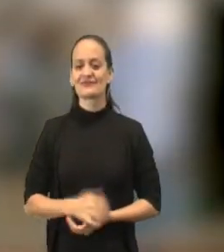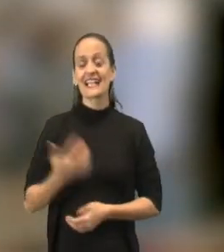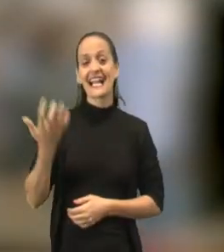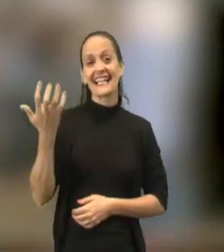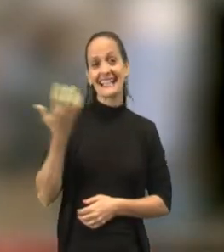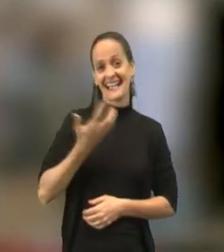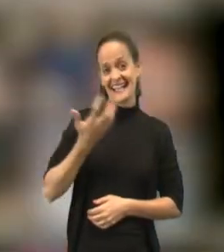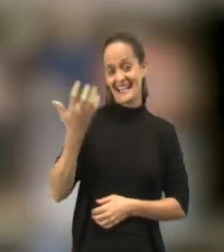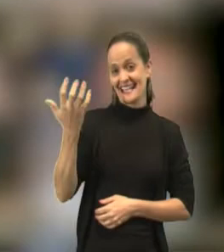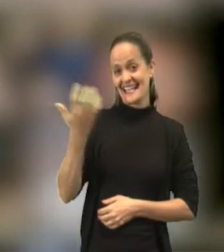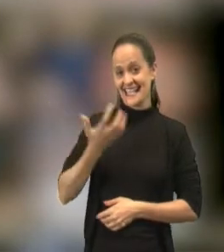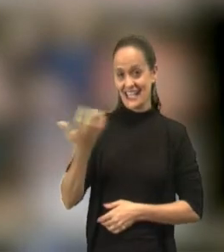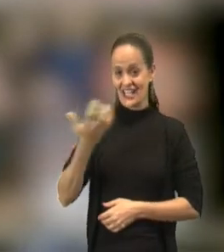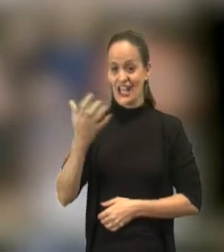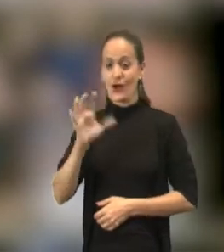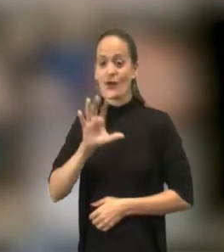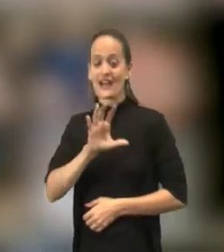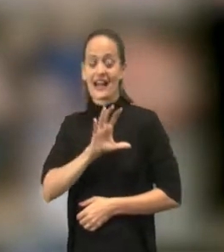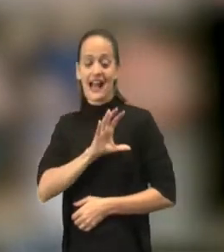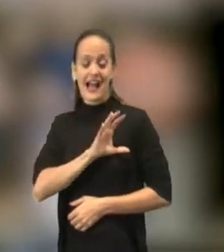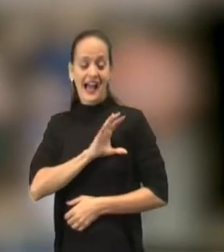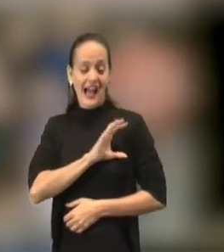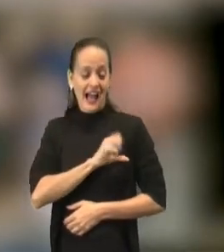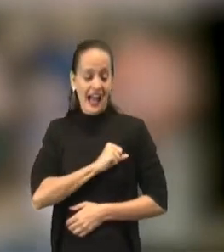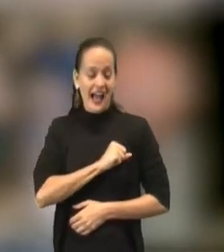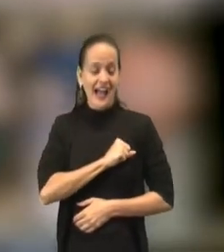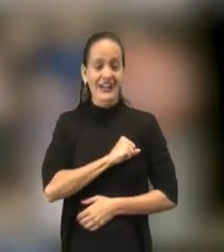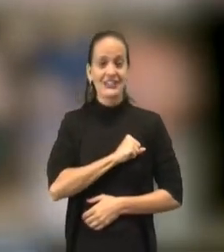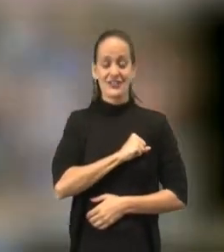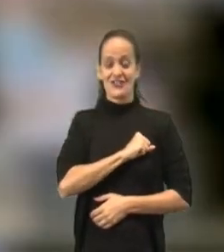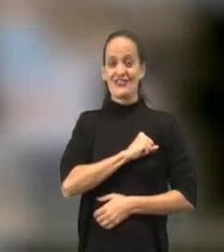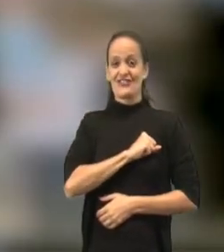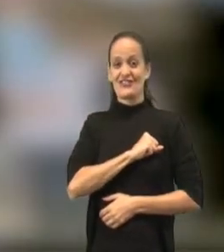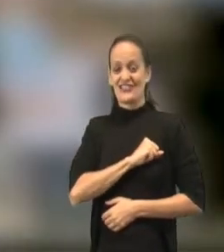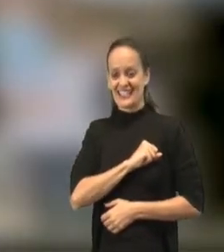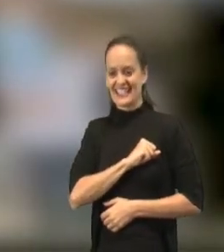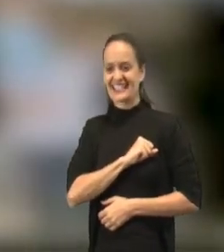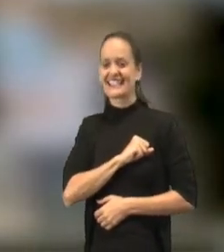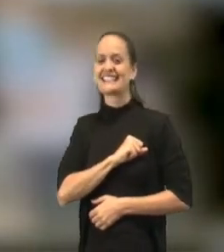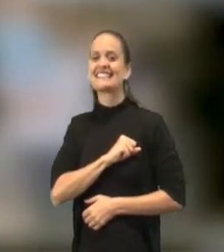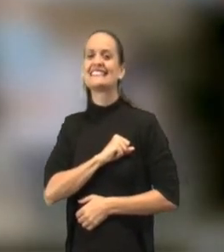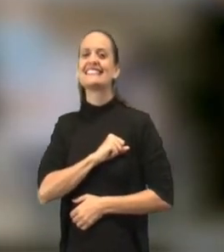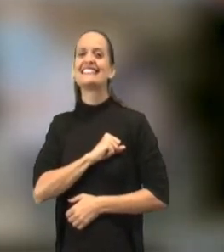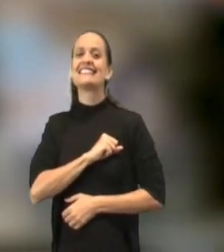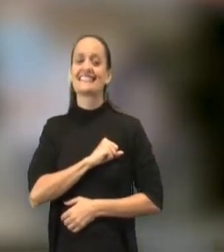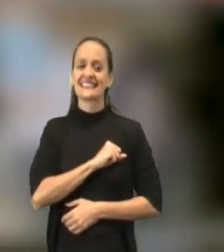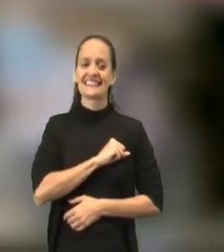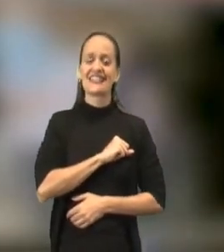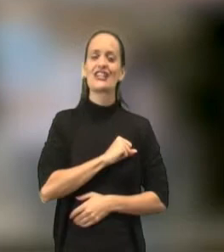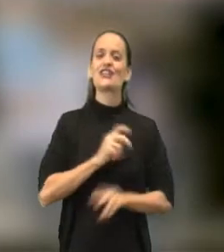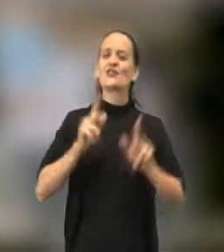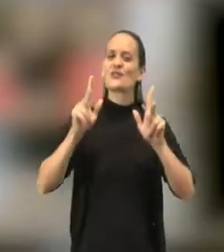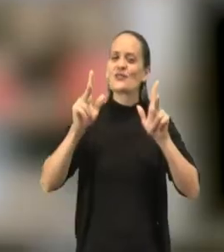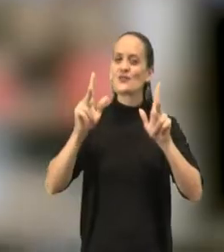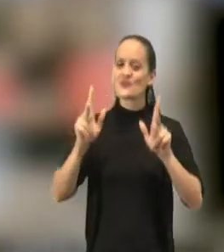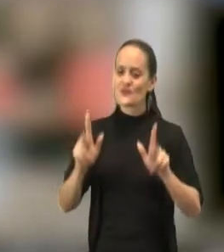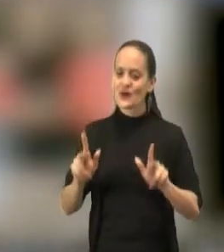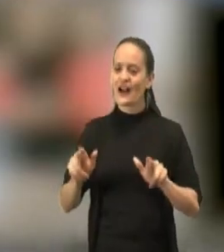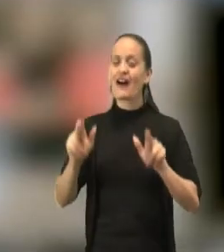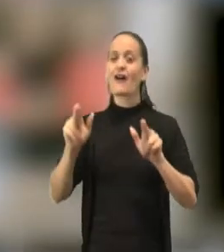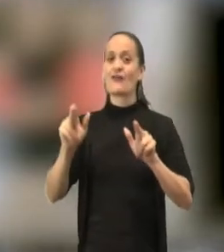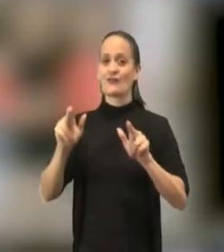Quero amor tão grande assim. Deus